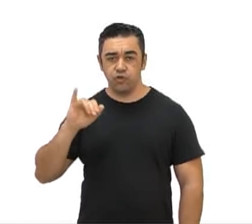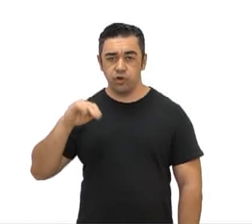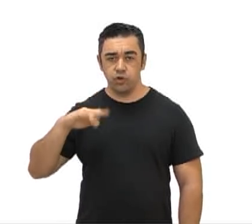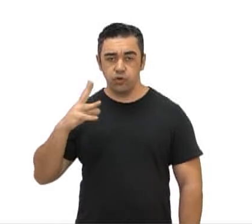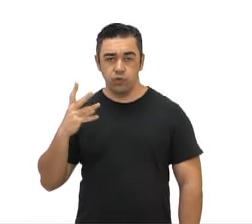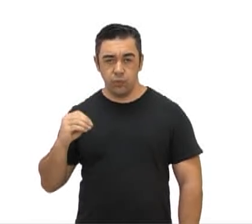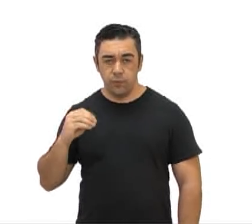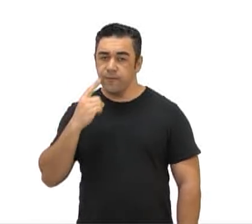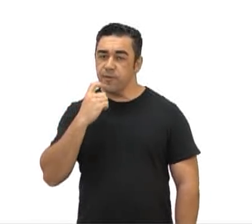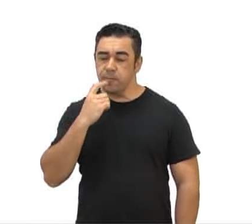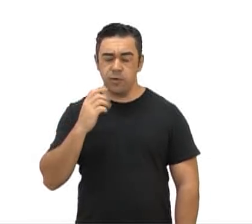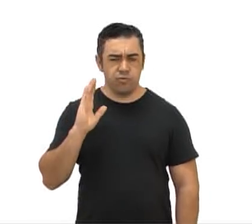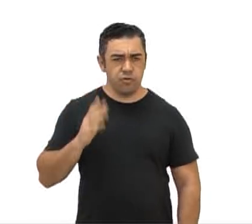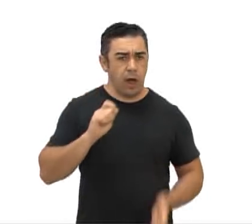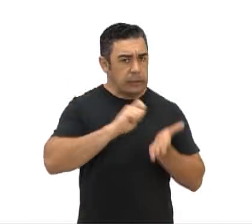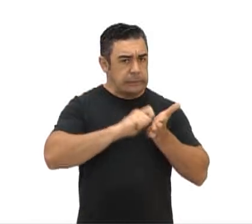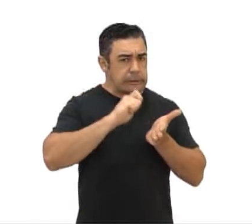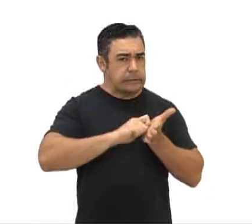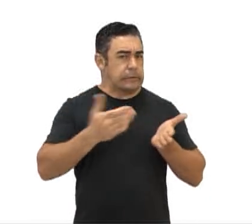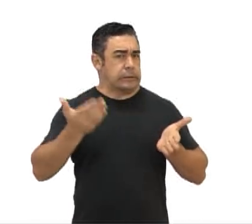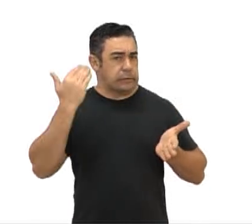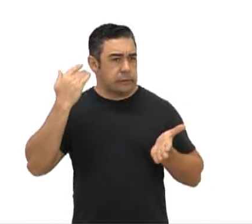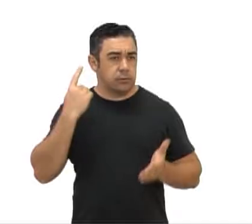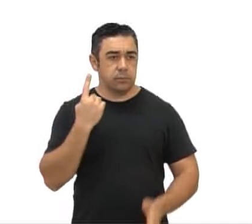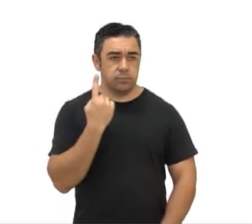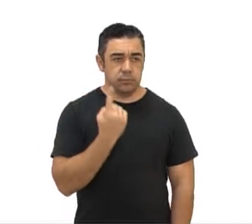mais de 3 séculos, então data ali de